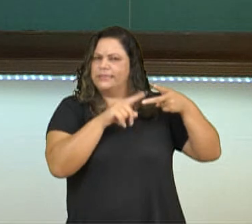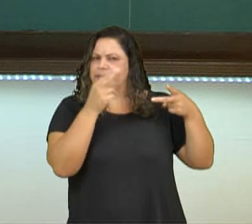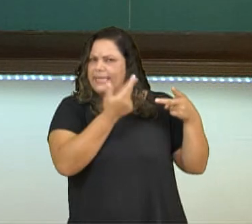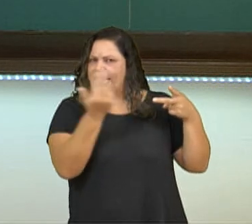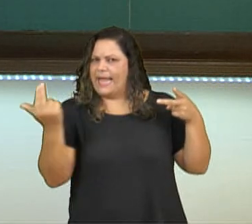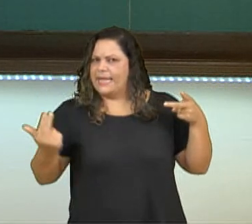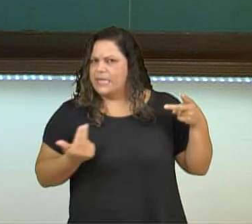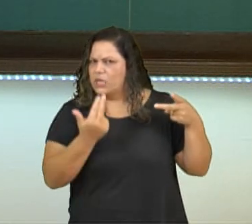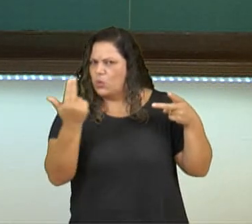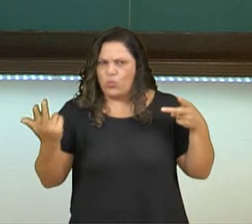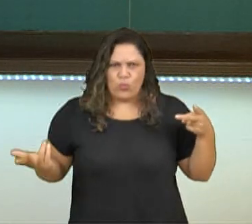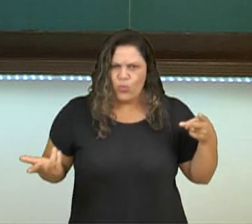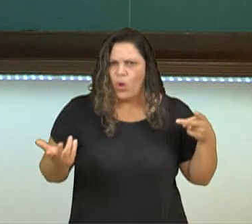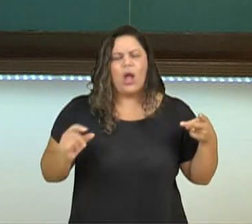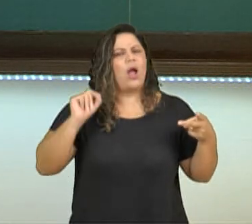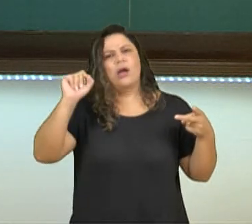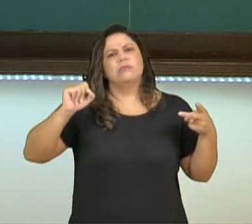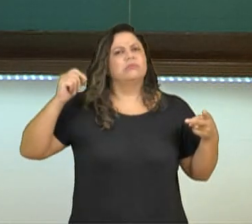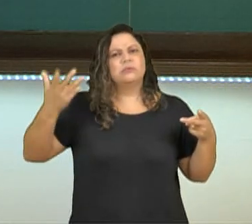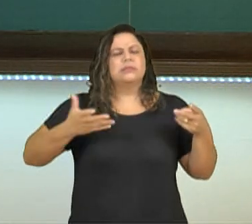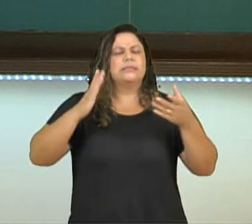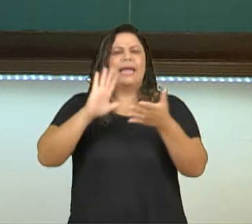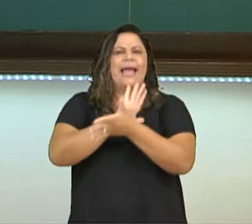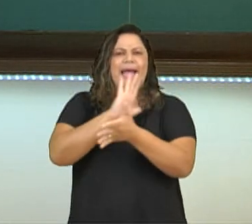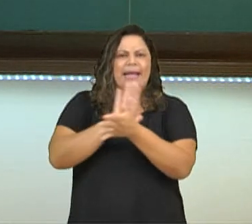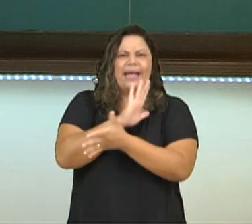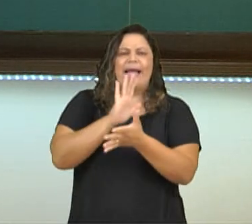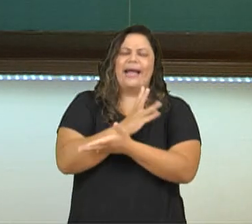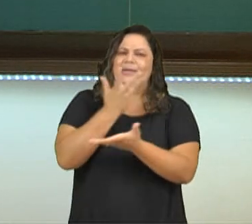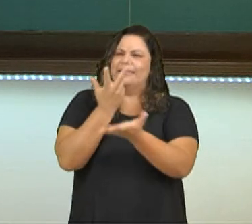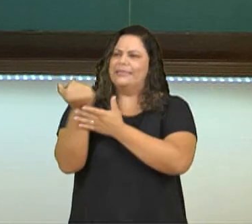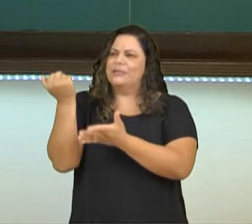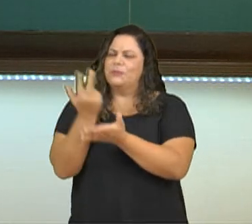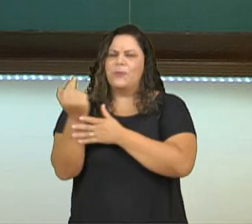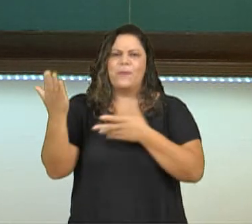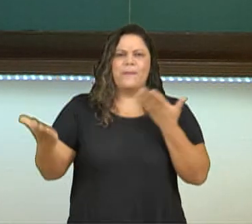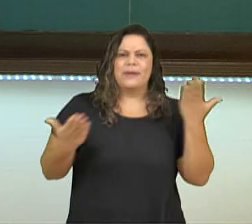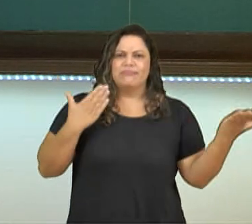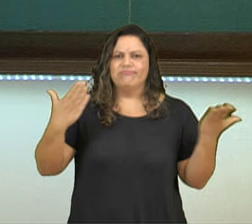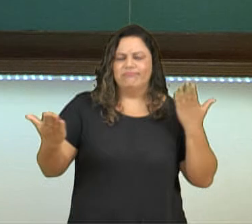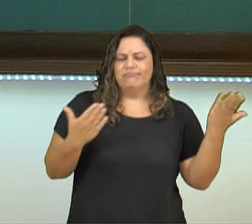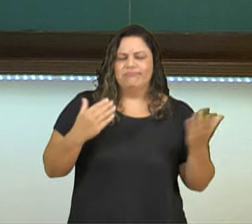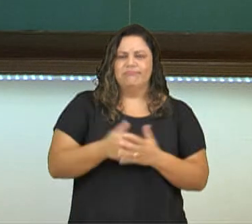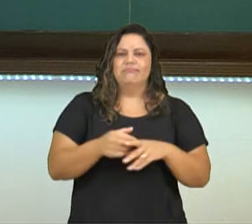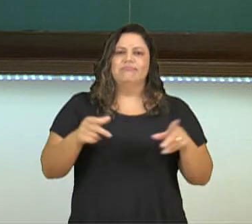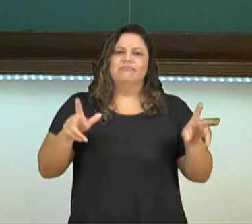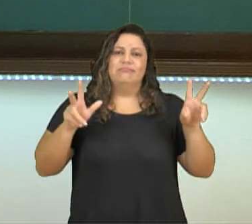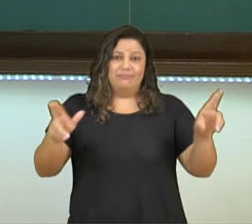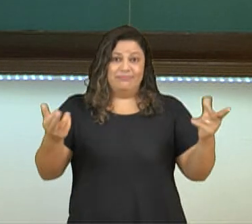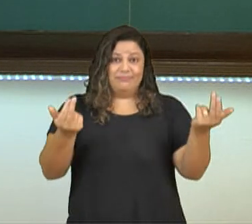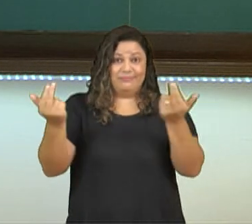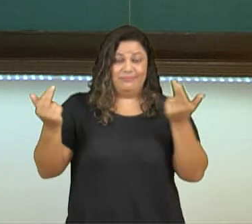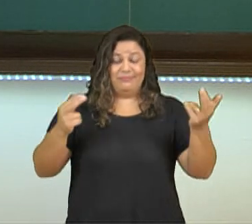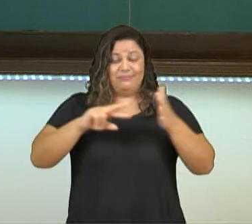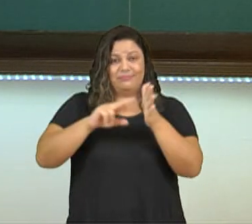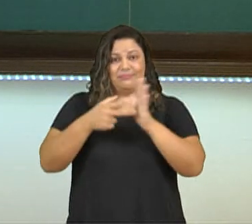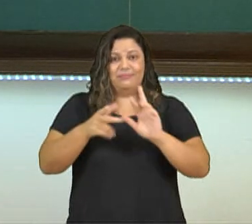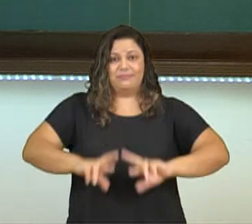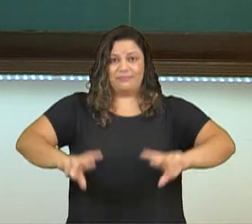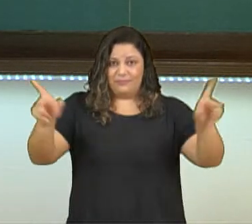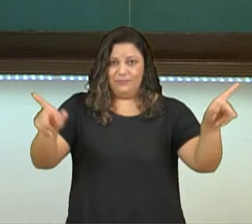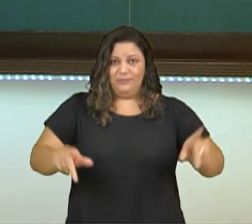ato de ser um consumista se são sinônimos ou se são termos que têm significados